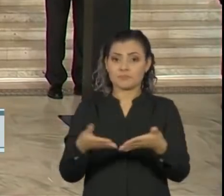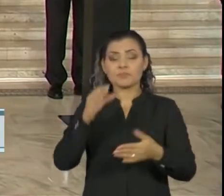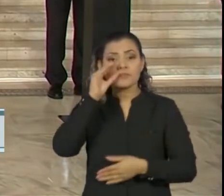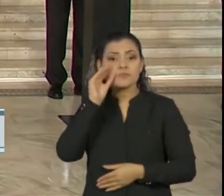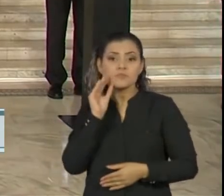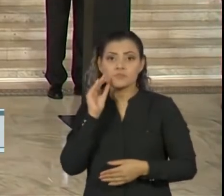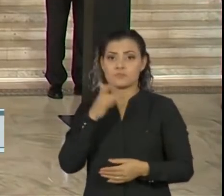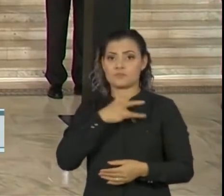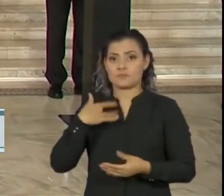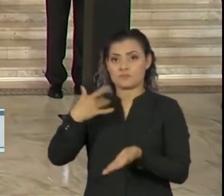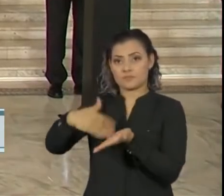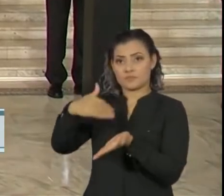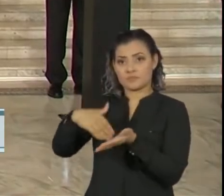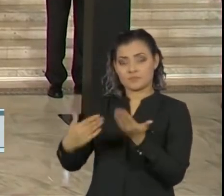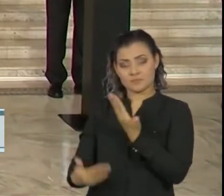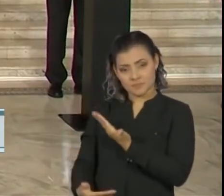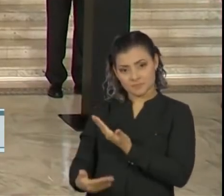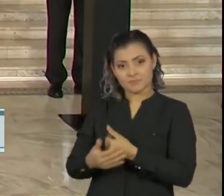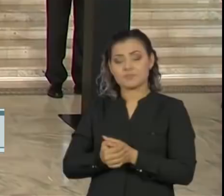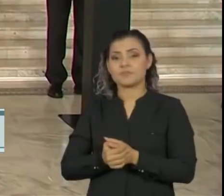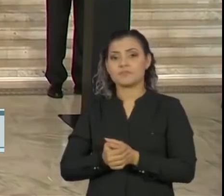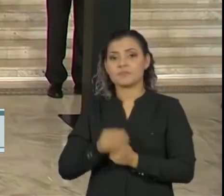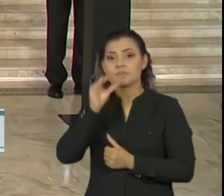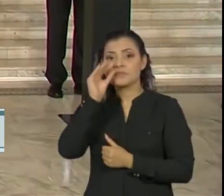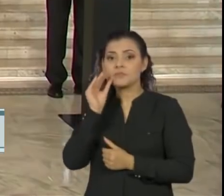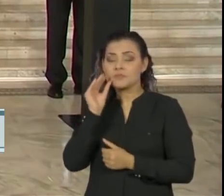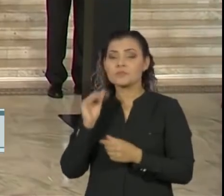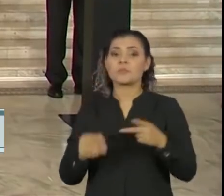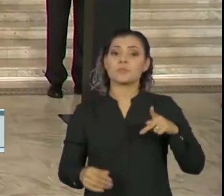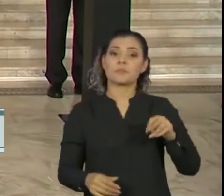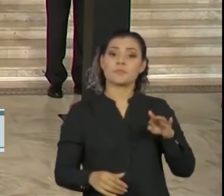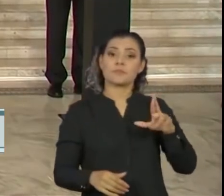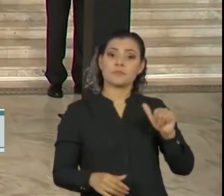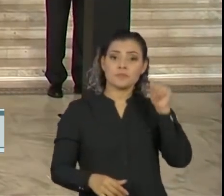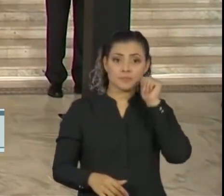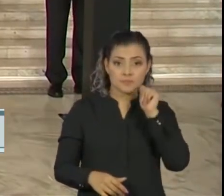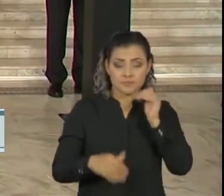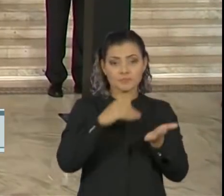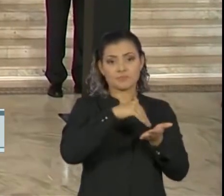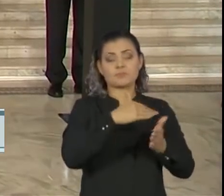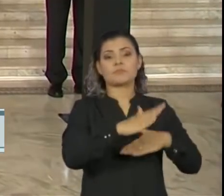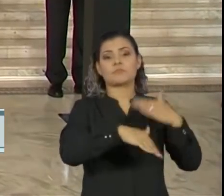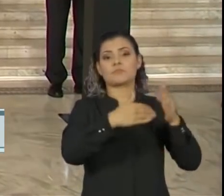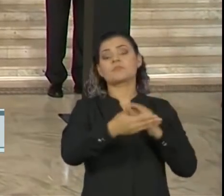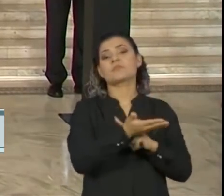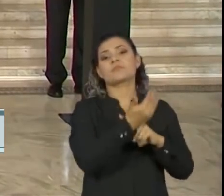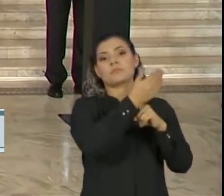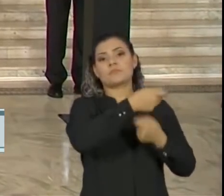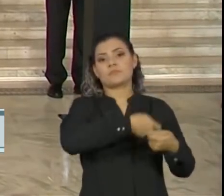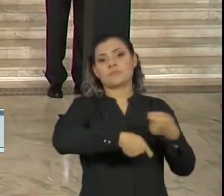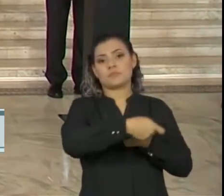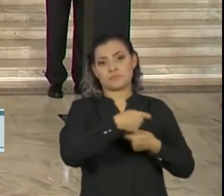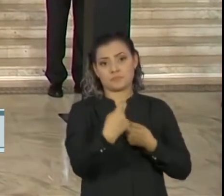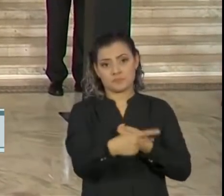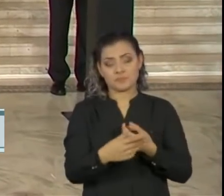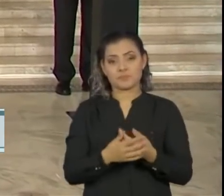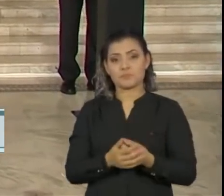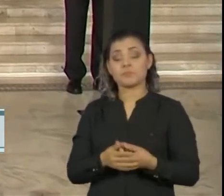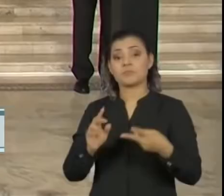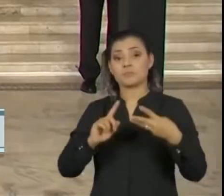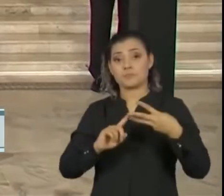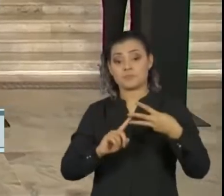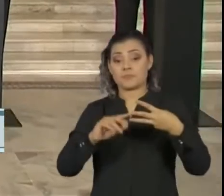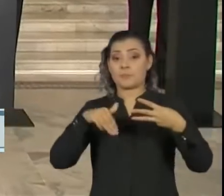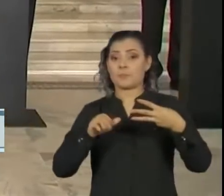Germann, secretário da Saúde, Patrícia Ellen, secretária de Desenvolvimento Econômico, Ciência e Tecnologia, Marco